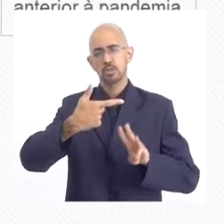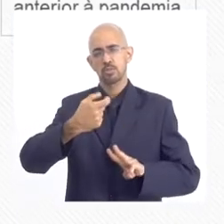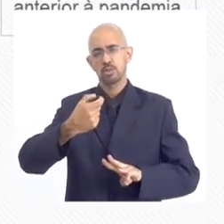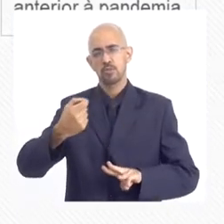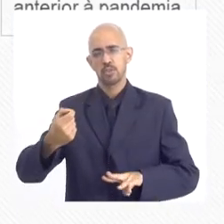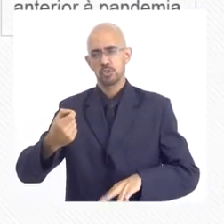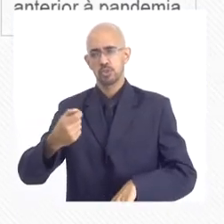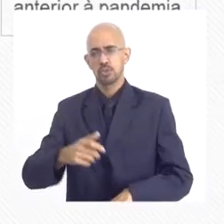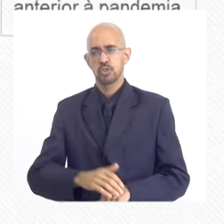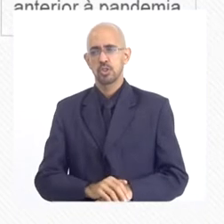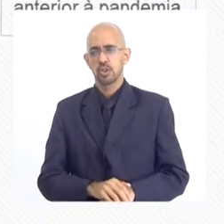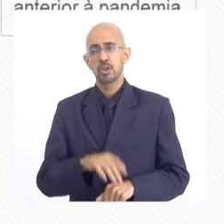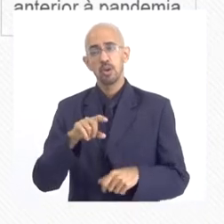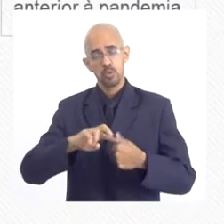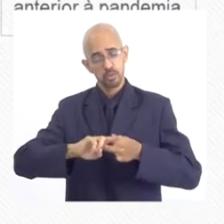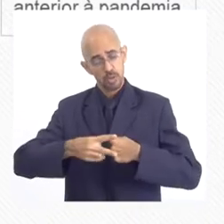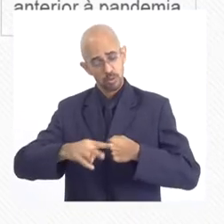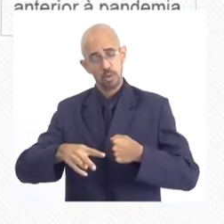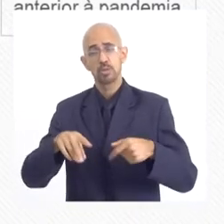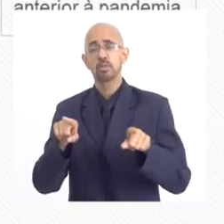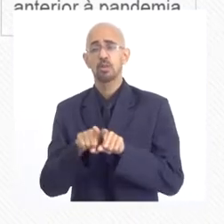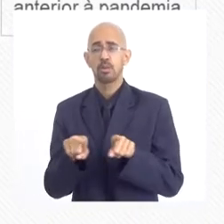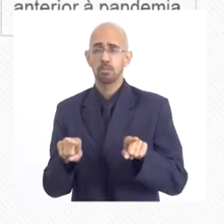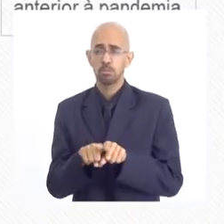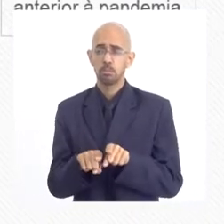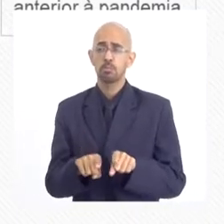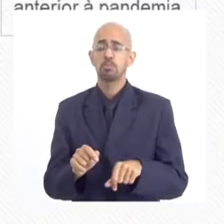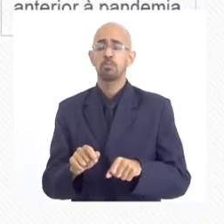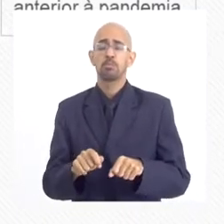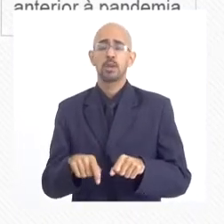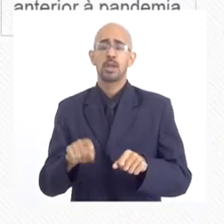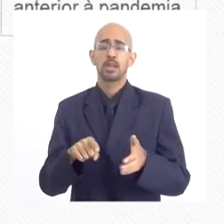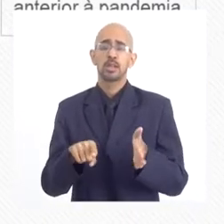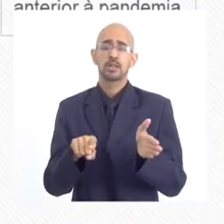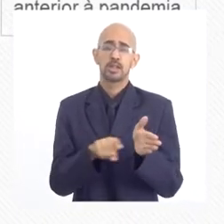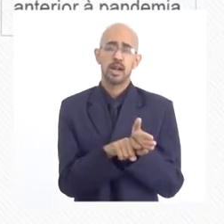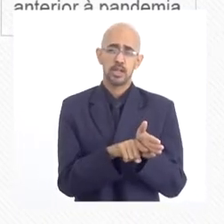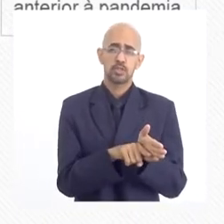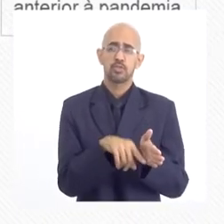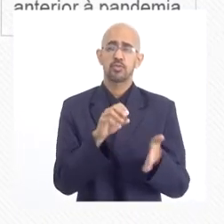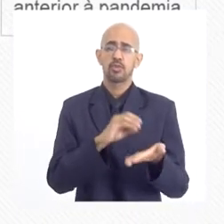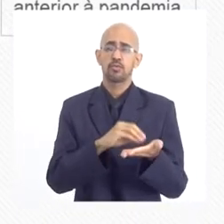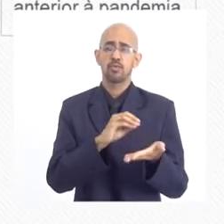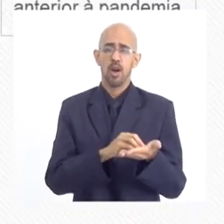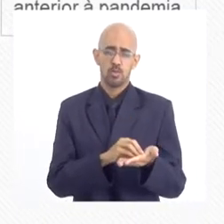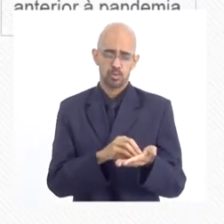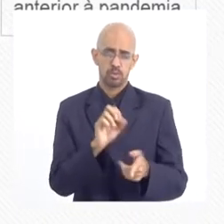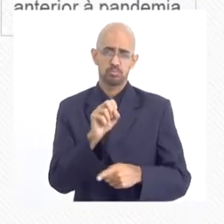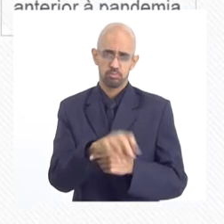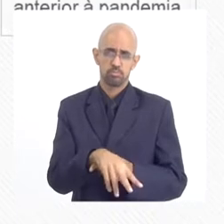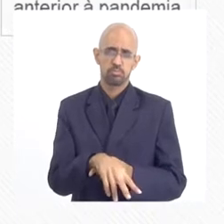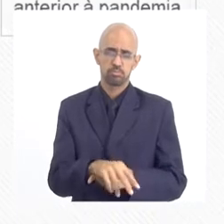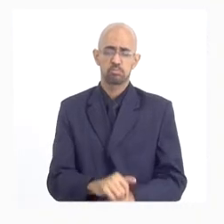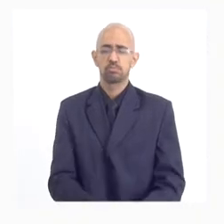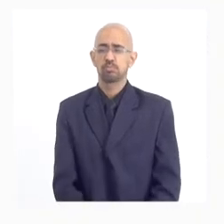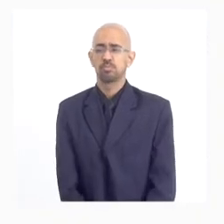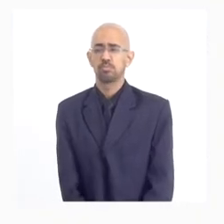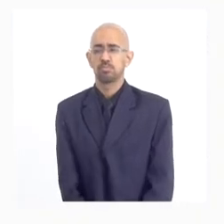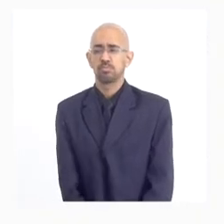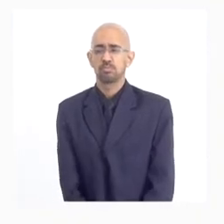2020, fruto também desse saldo negativo quando a gente olha para os dois anos em conjunto.